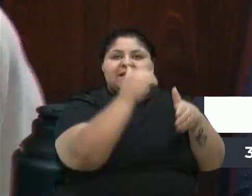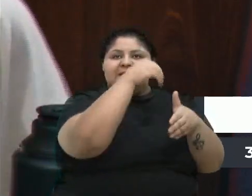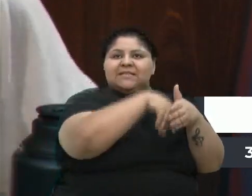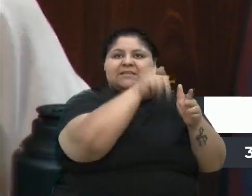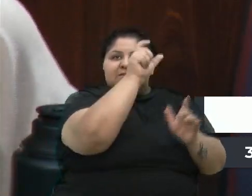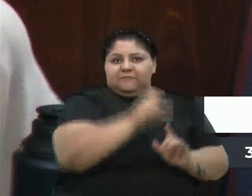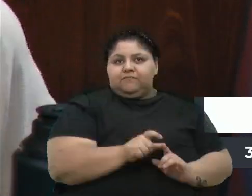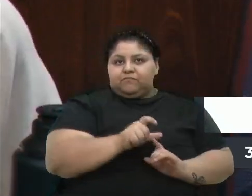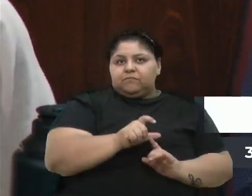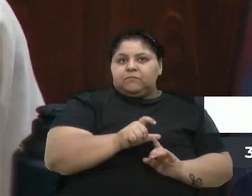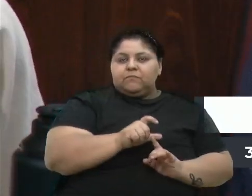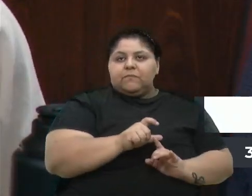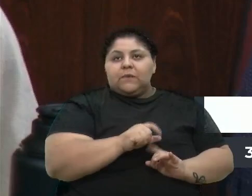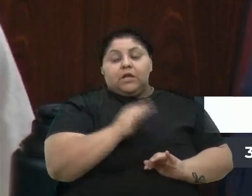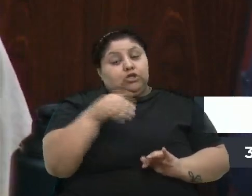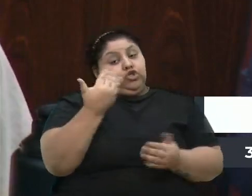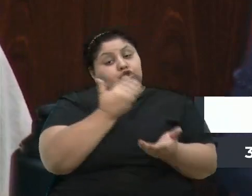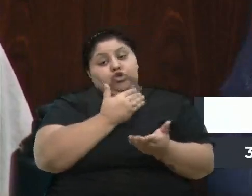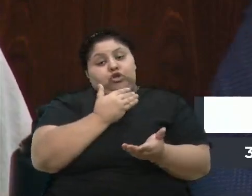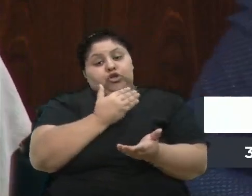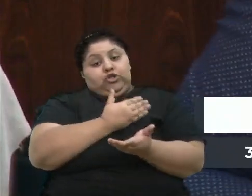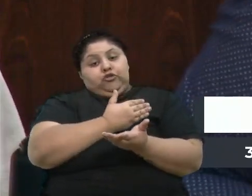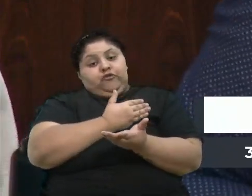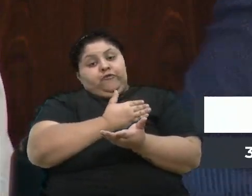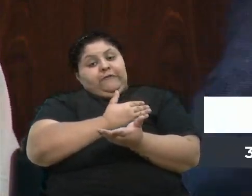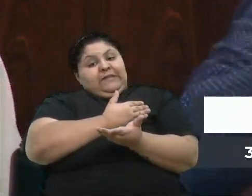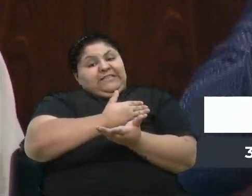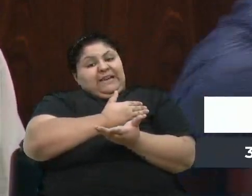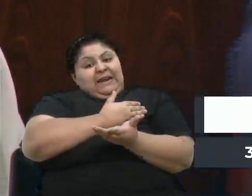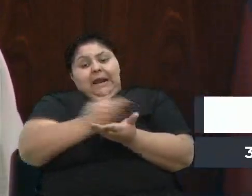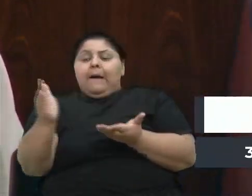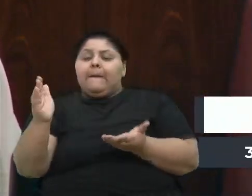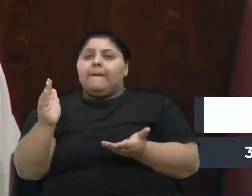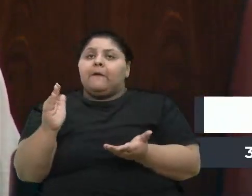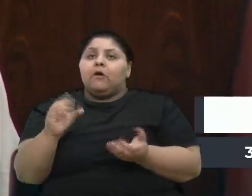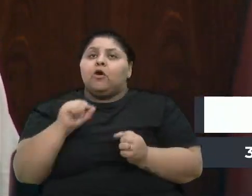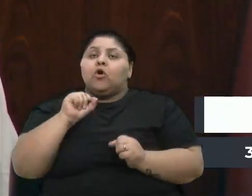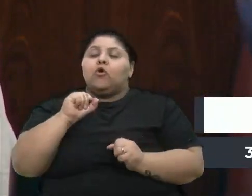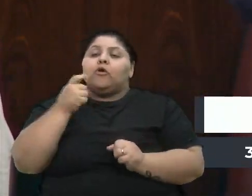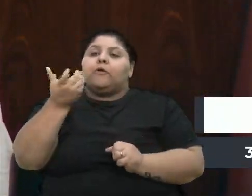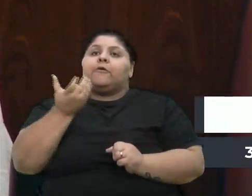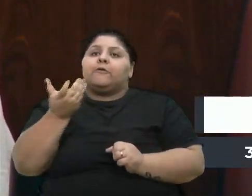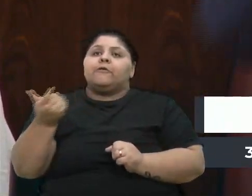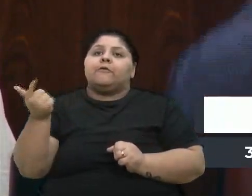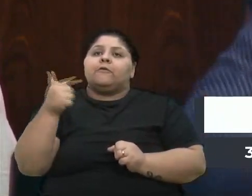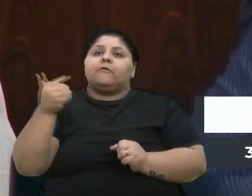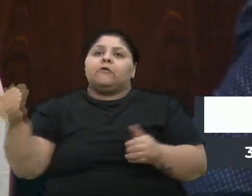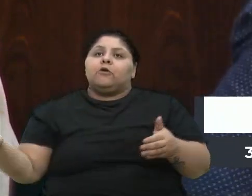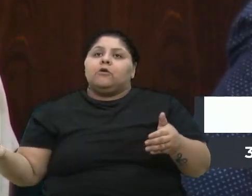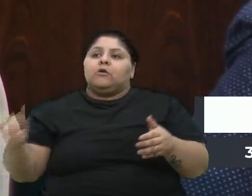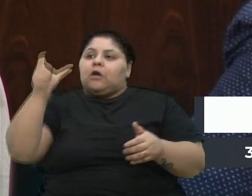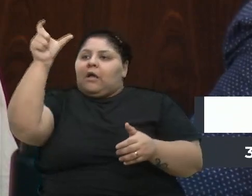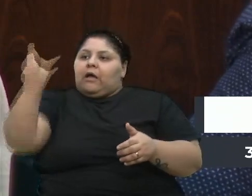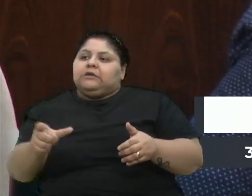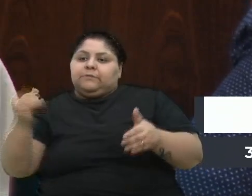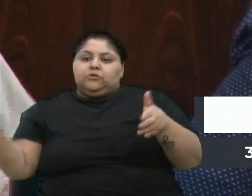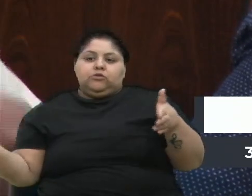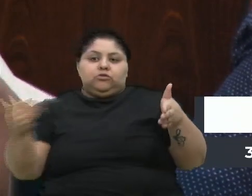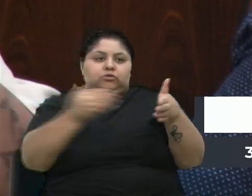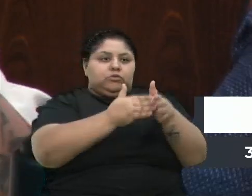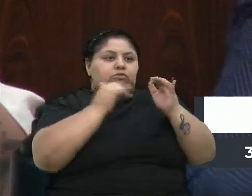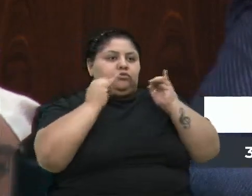aí a gente vai para o extremo, porque o que nós vamos querer? Mandar botar esses pobres num ônibus e afastar eles da